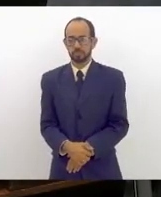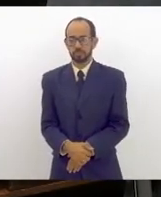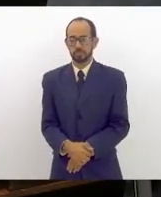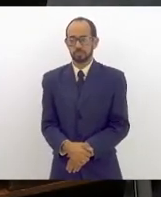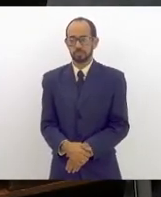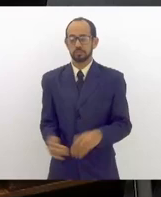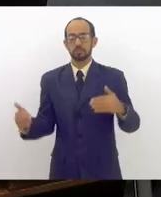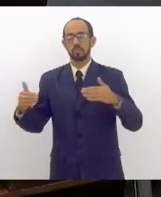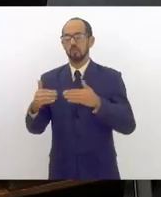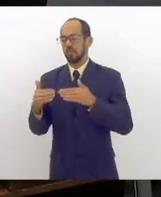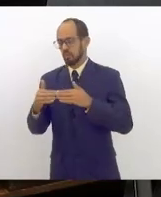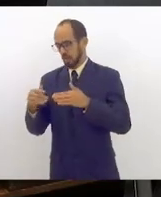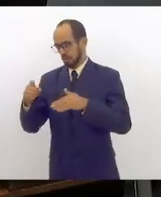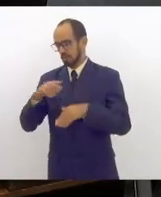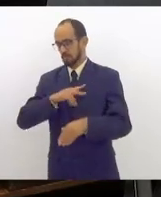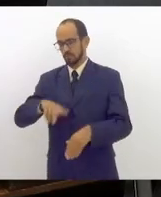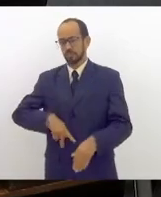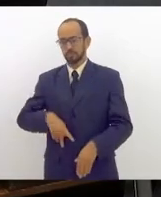Parecer favorável.